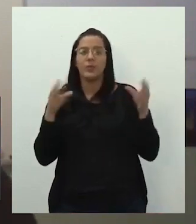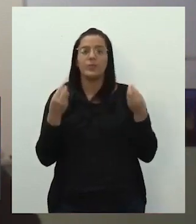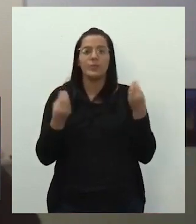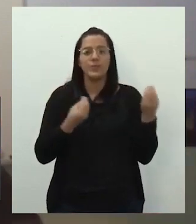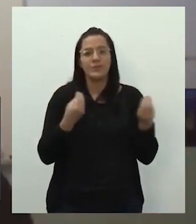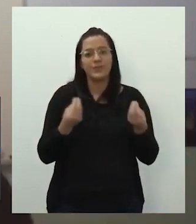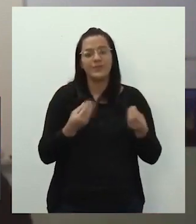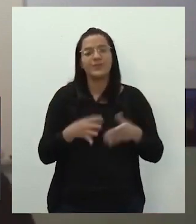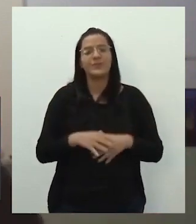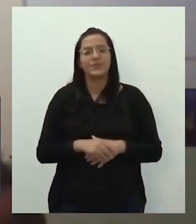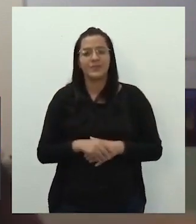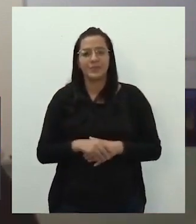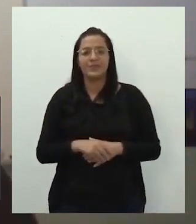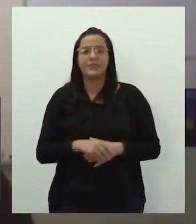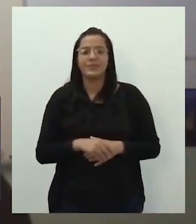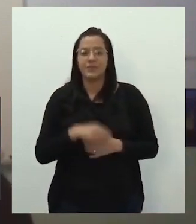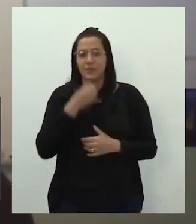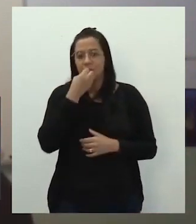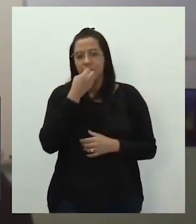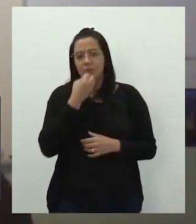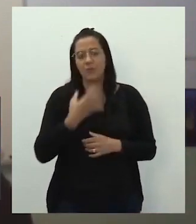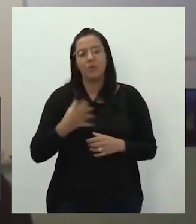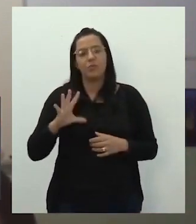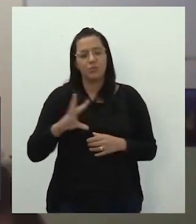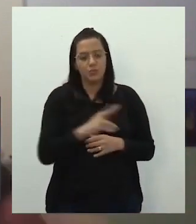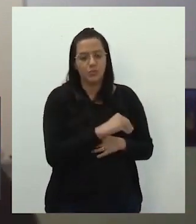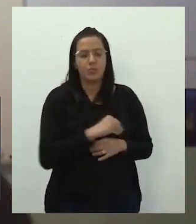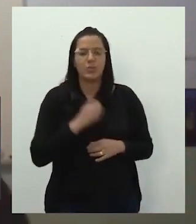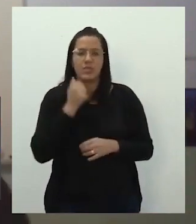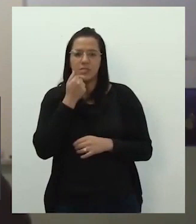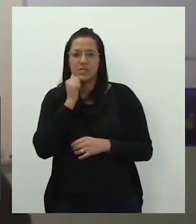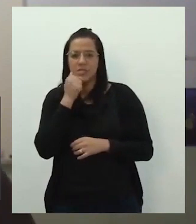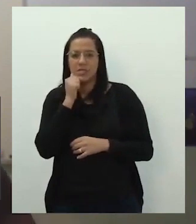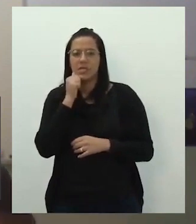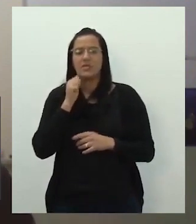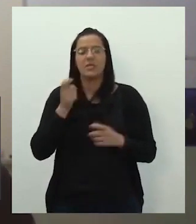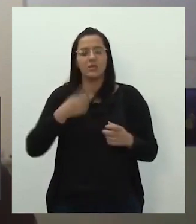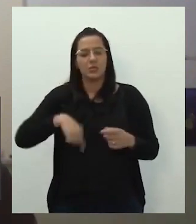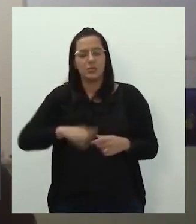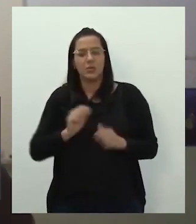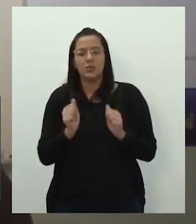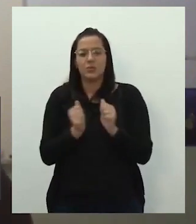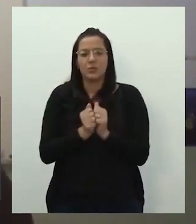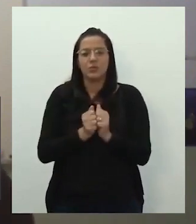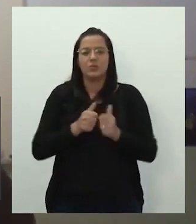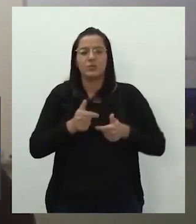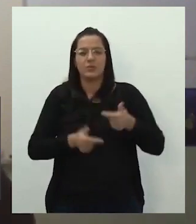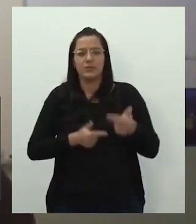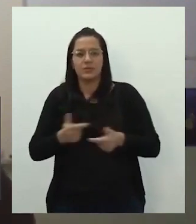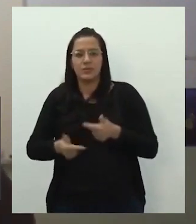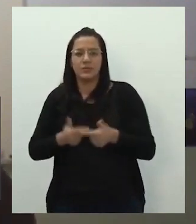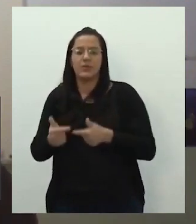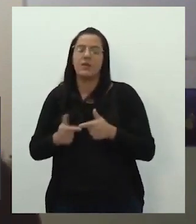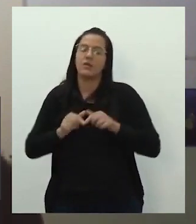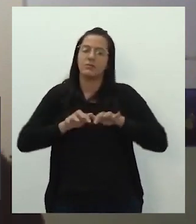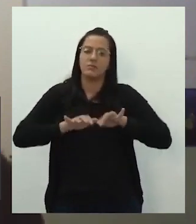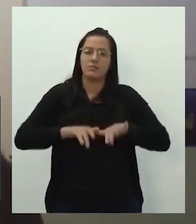físicas envolvidas e toda a área de ciência aí. A gente procura trabalhar, né, com os simuladores,